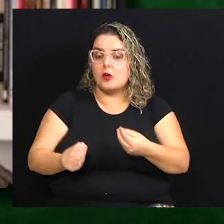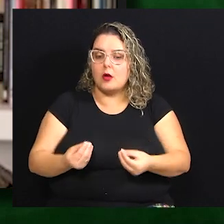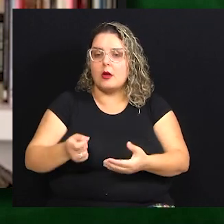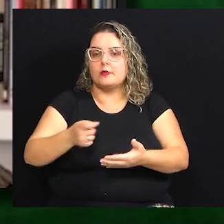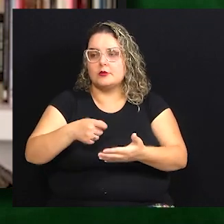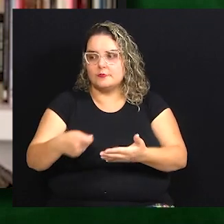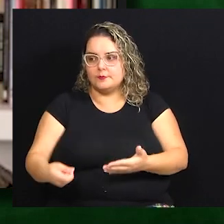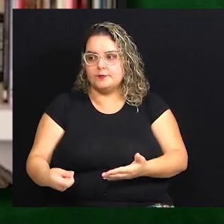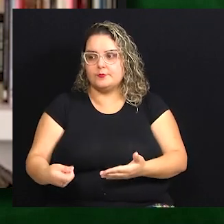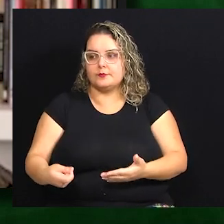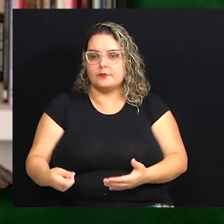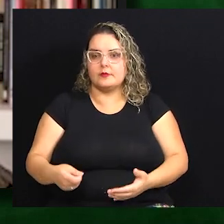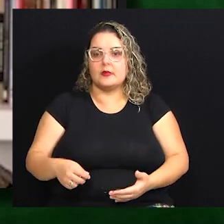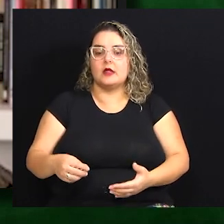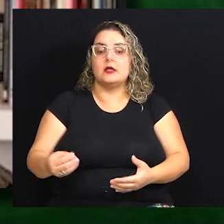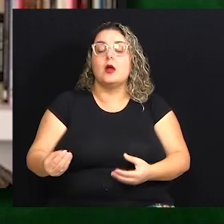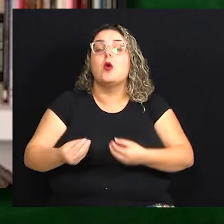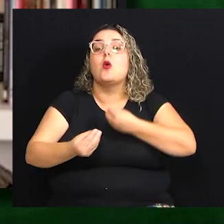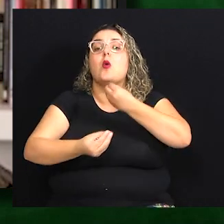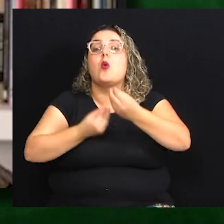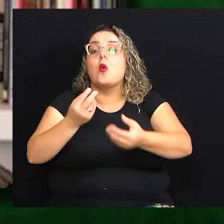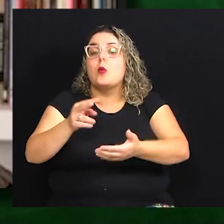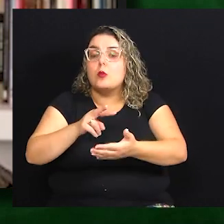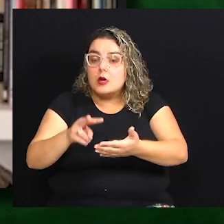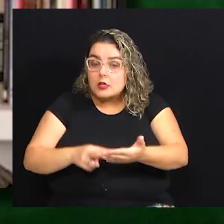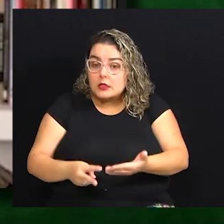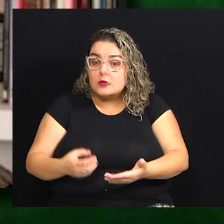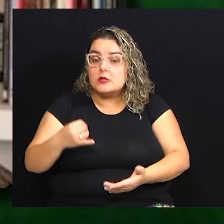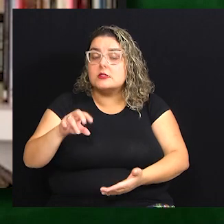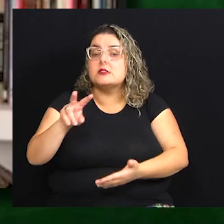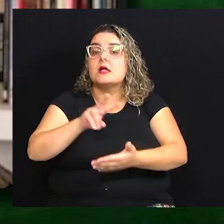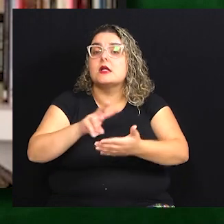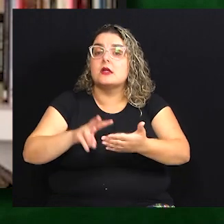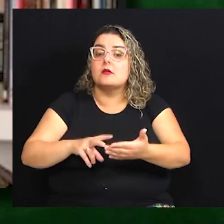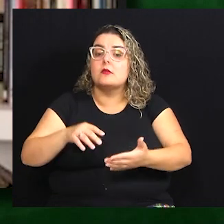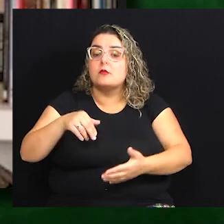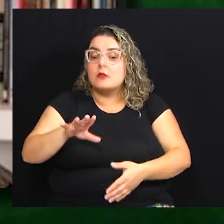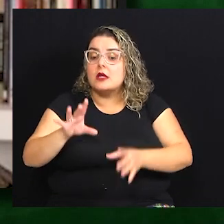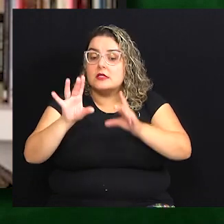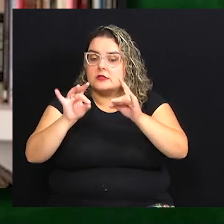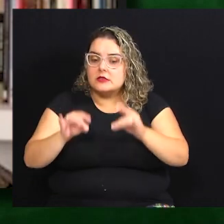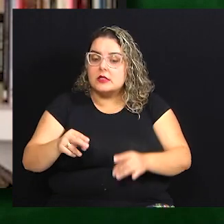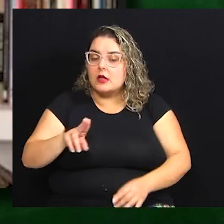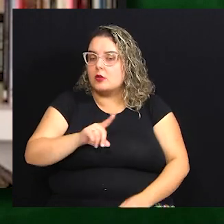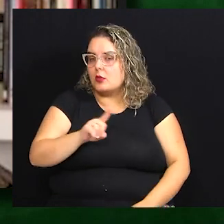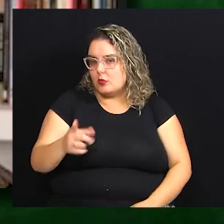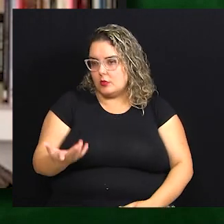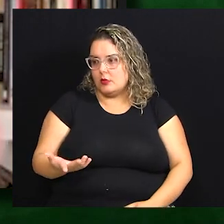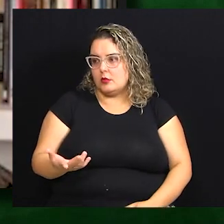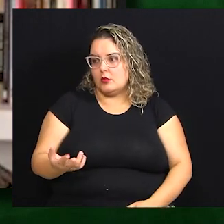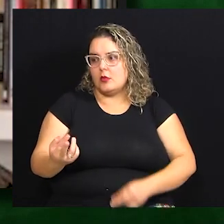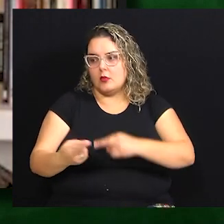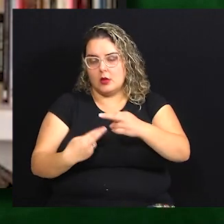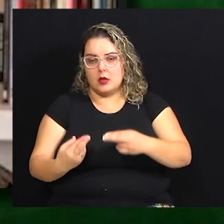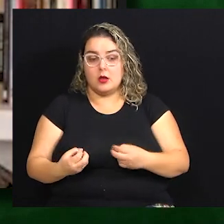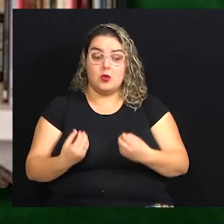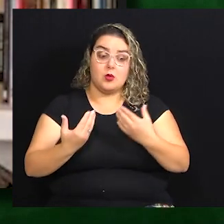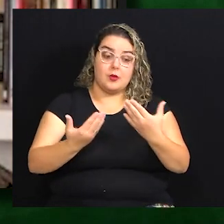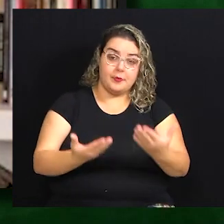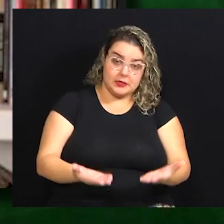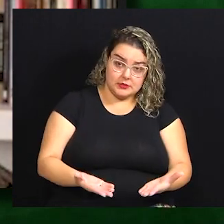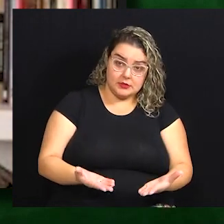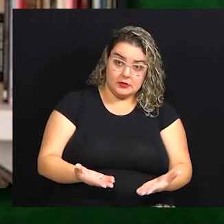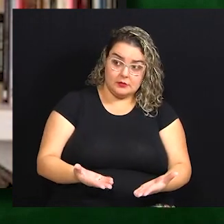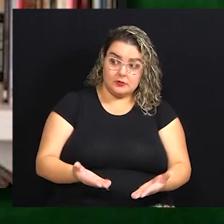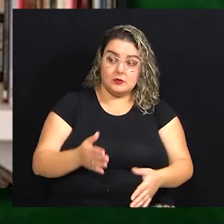escreve, está embutido o que ela leu, como ela leu e se essa leitura foi mais refinada ou não em relação àquilo que foi apresentado a